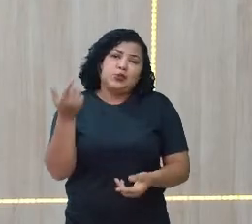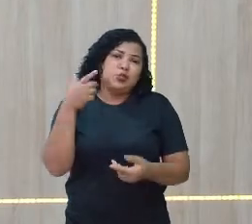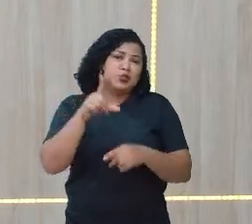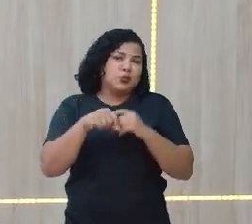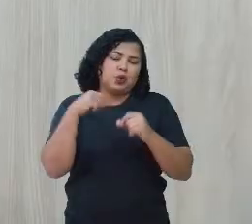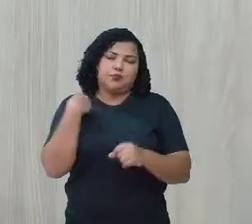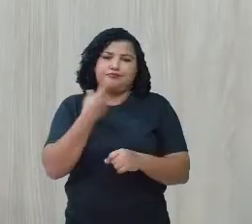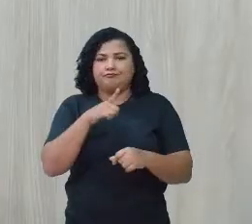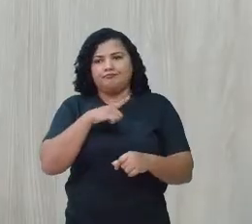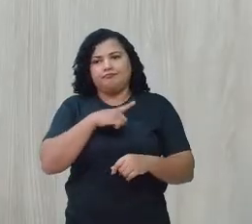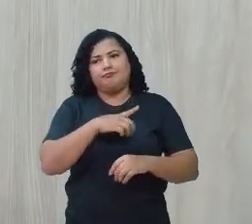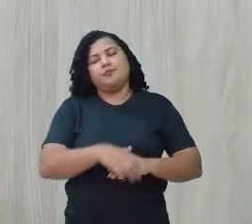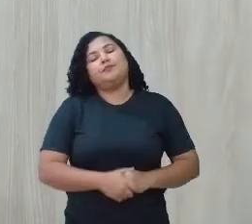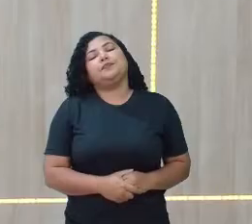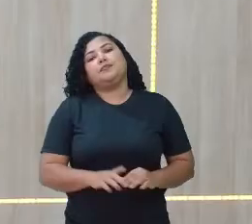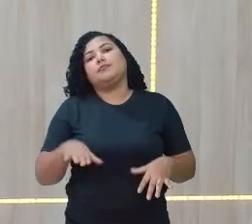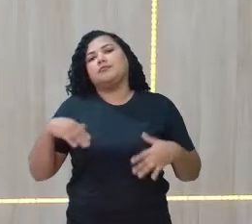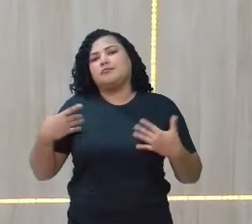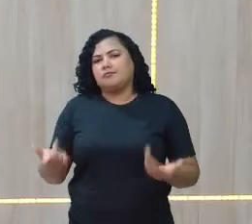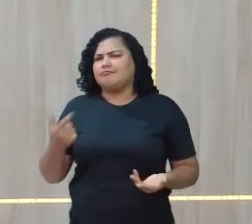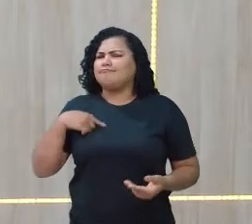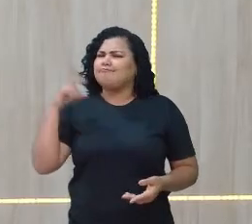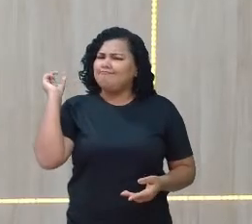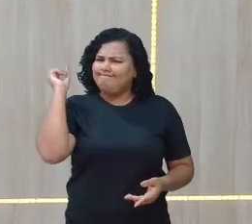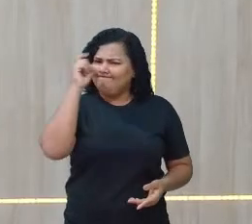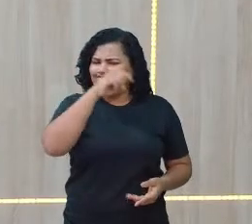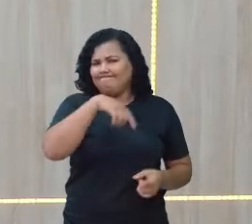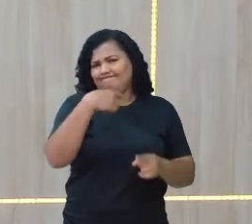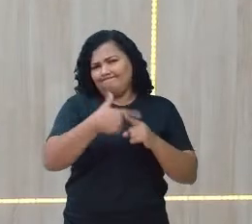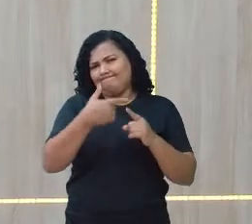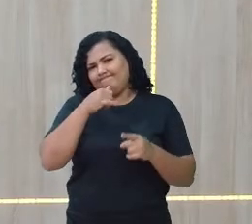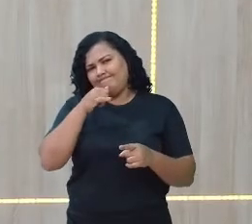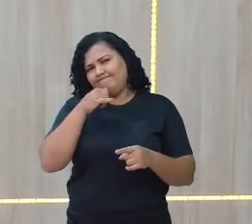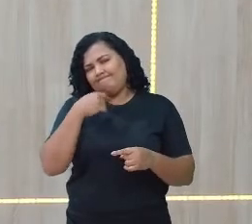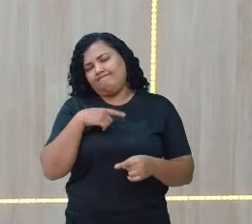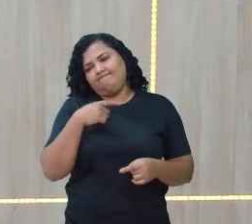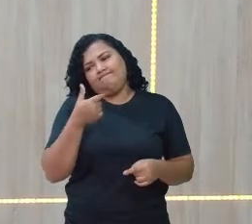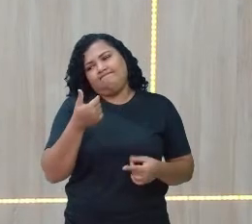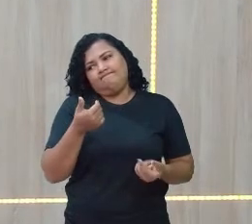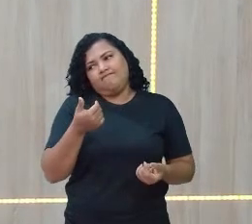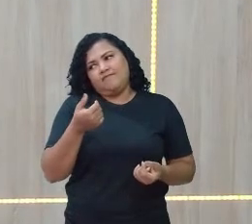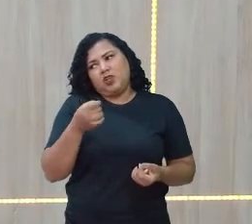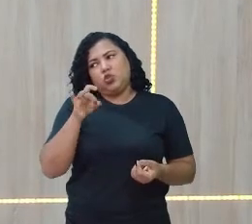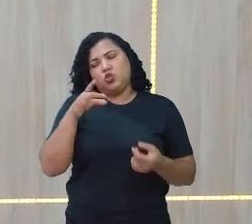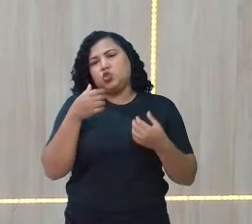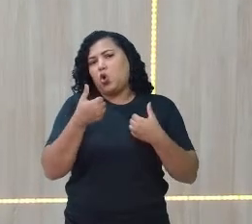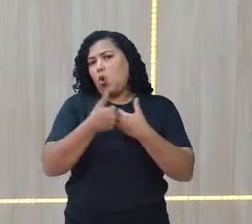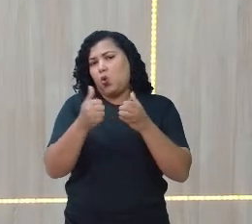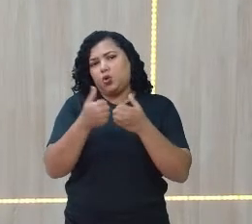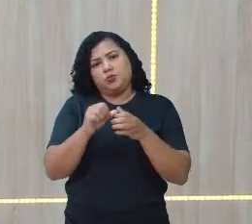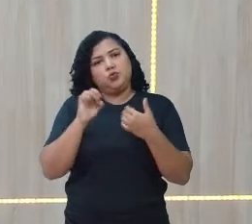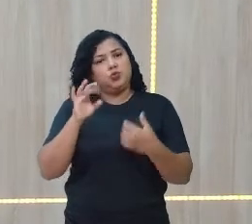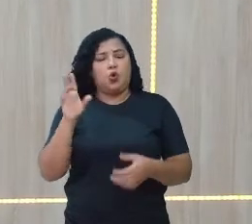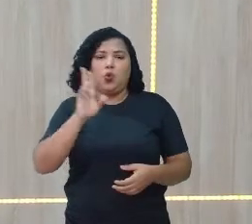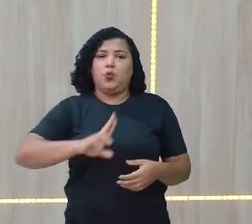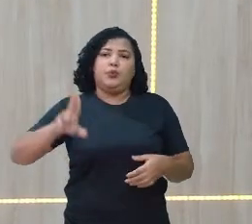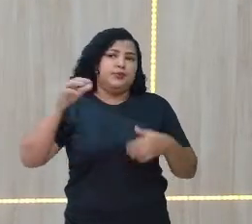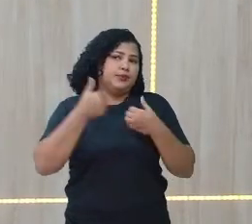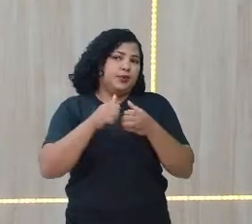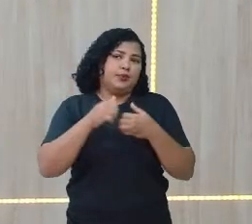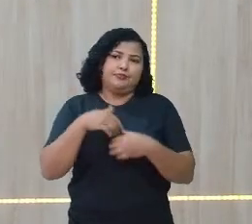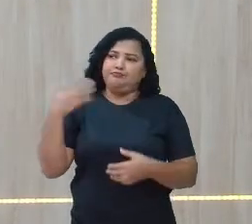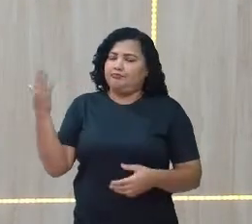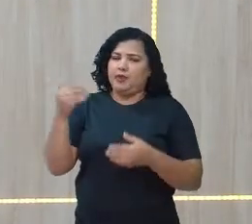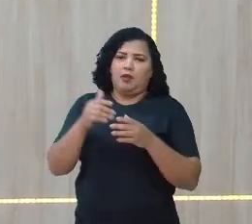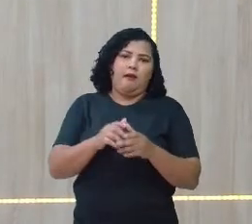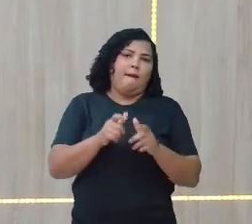É verdade. Então isso é complicado, porque se a gente tem apenas a oferta do ônibus, acaba sendo representado nesses números aí.